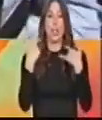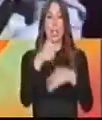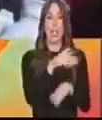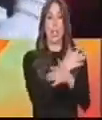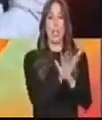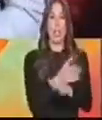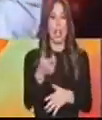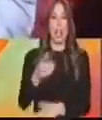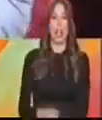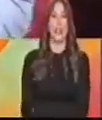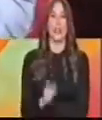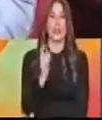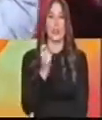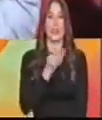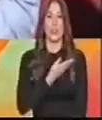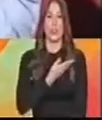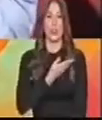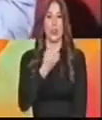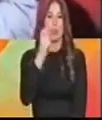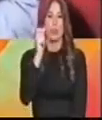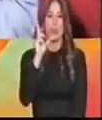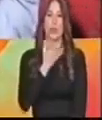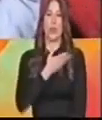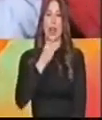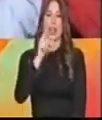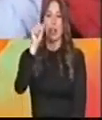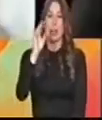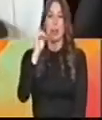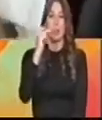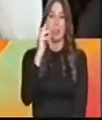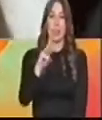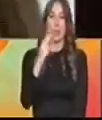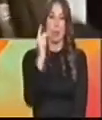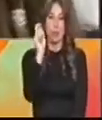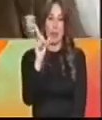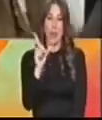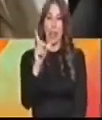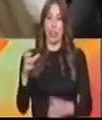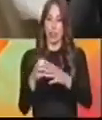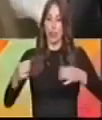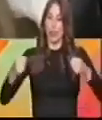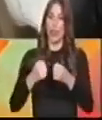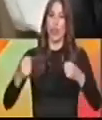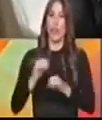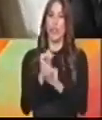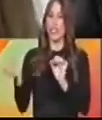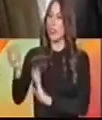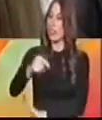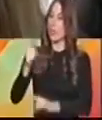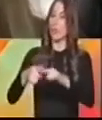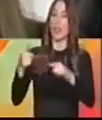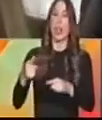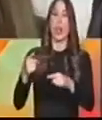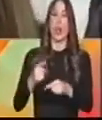da Concertina, muito bom dia. Bom dia, também. O que é que os meninos fazem por aqui? Viemos aqui animar um bocadinho a Feira de São Martinho e alegrar aqui toda